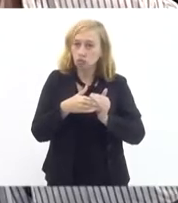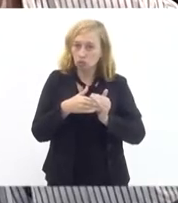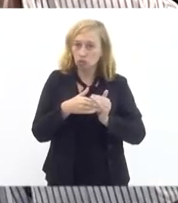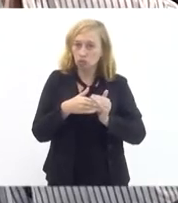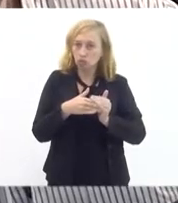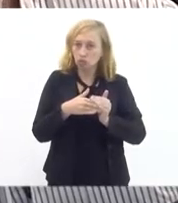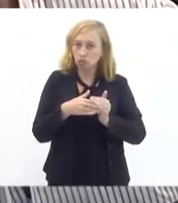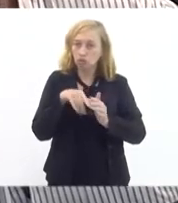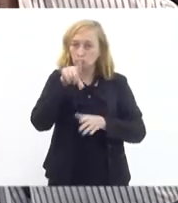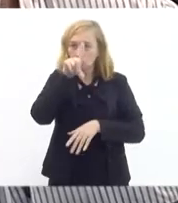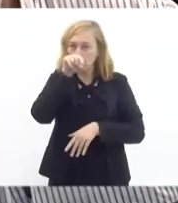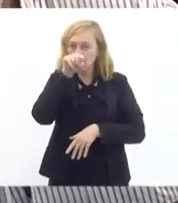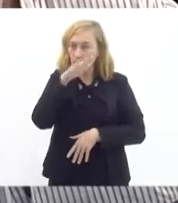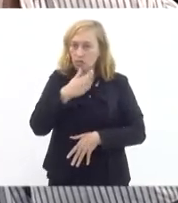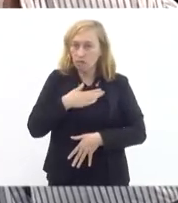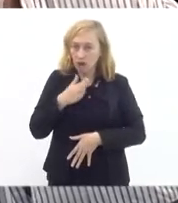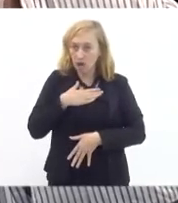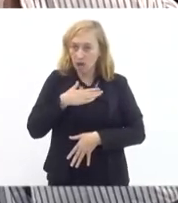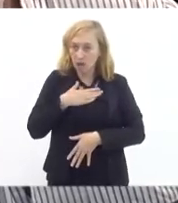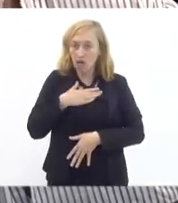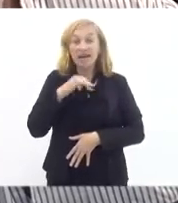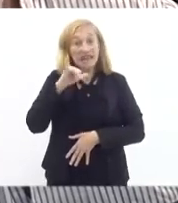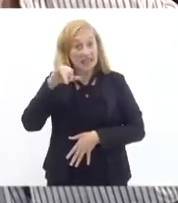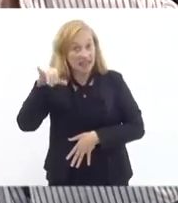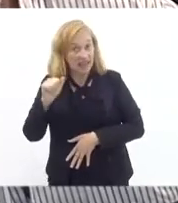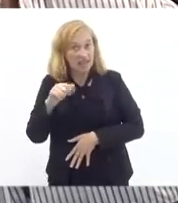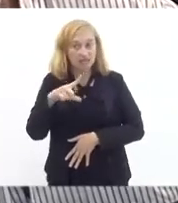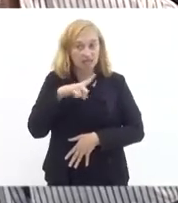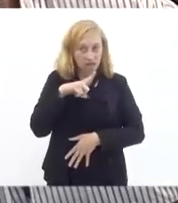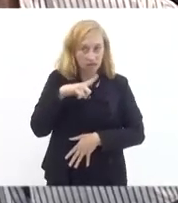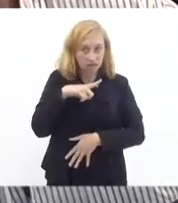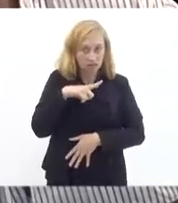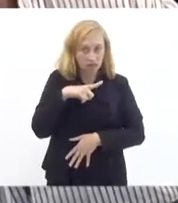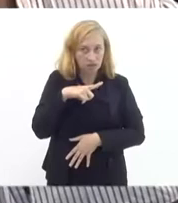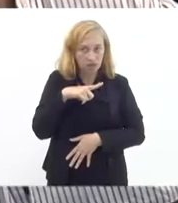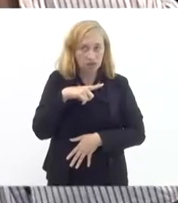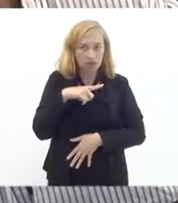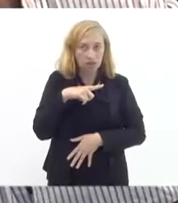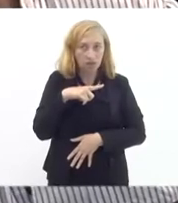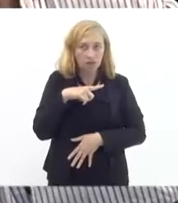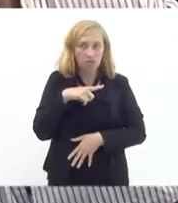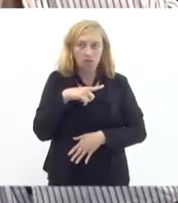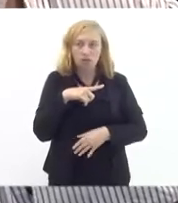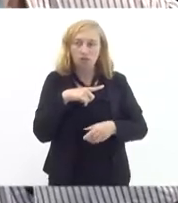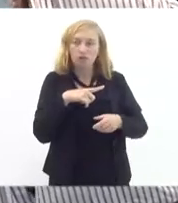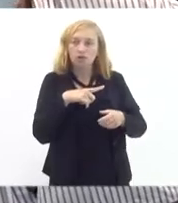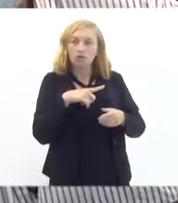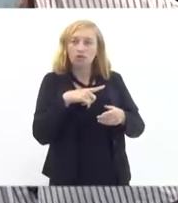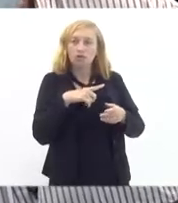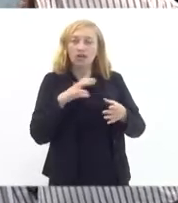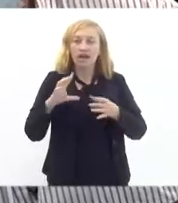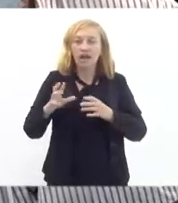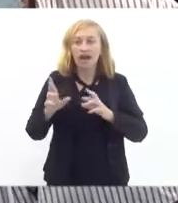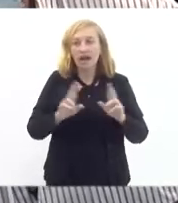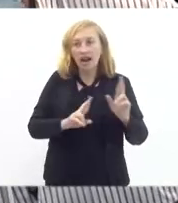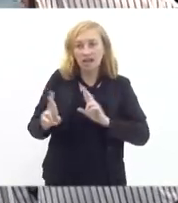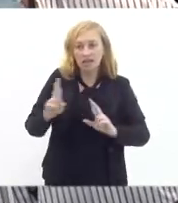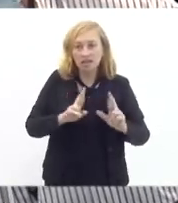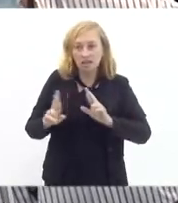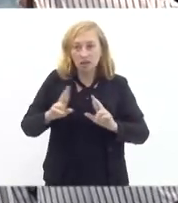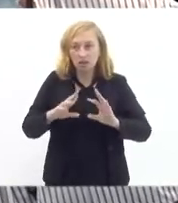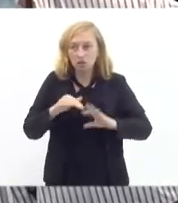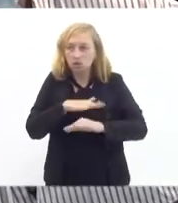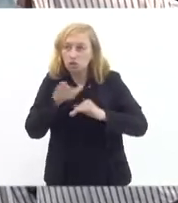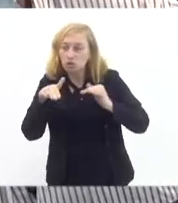mão. O INEA tem uma coisa chamada relação de passeriformes, onde todos